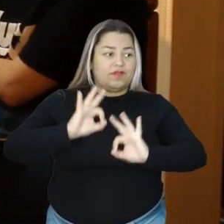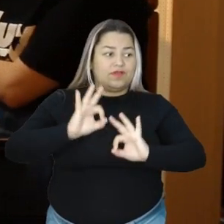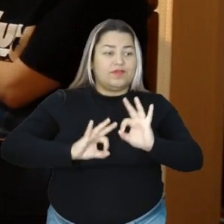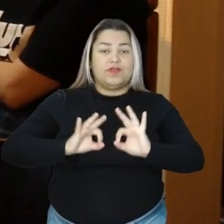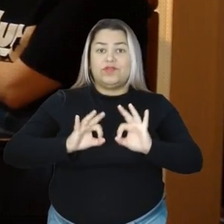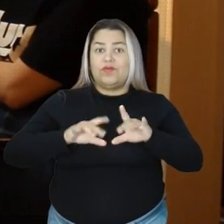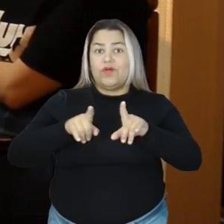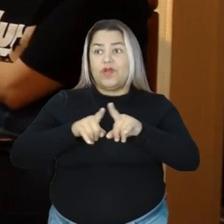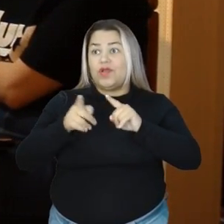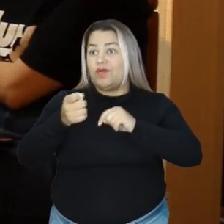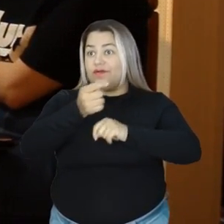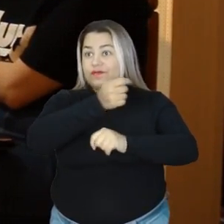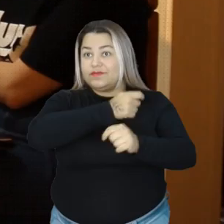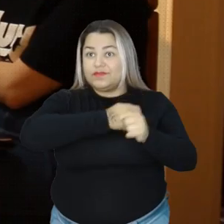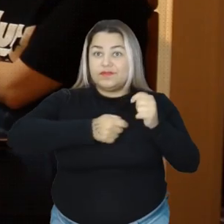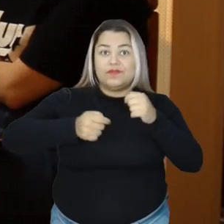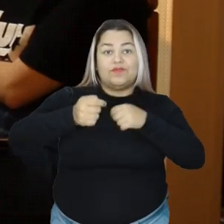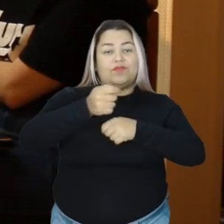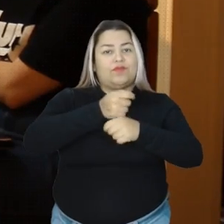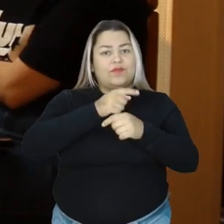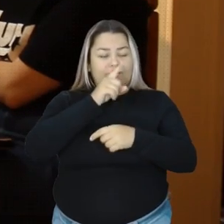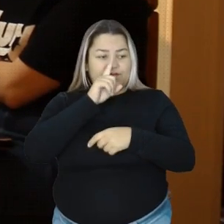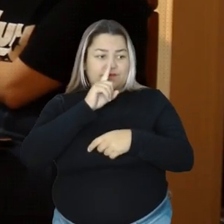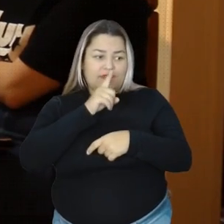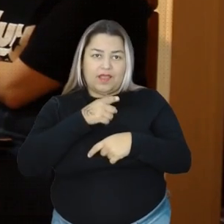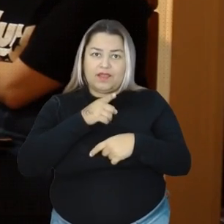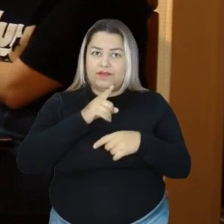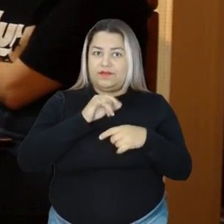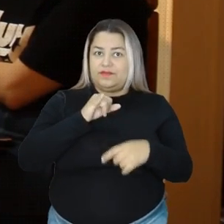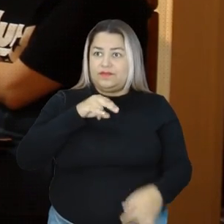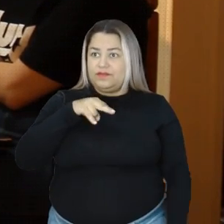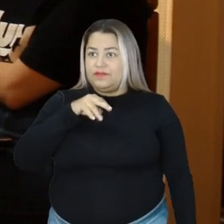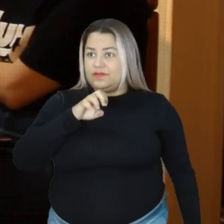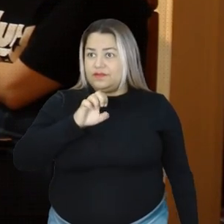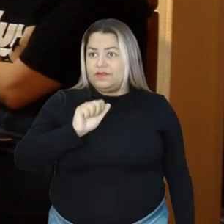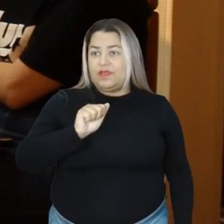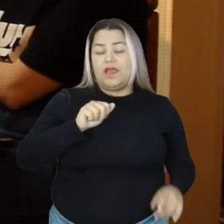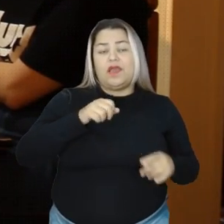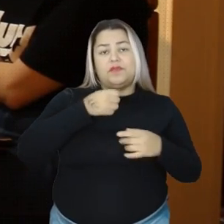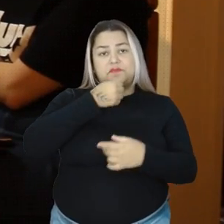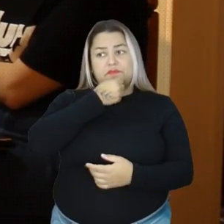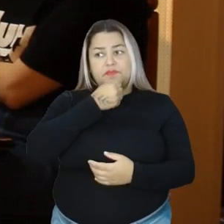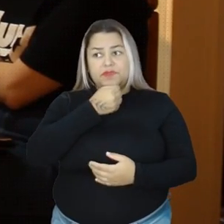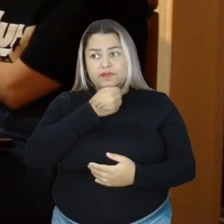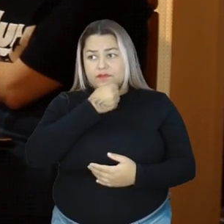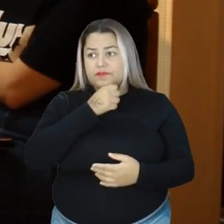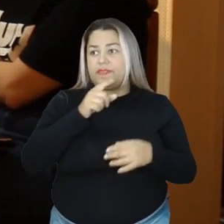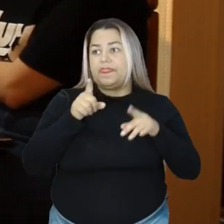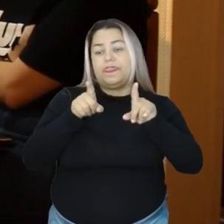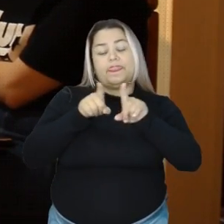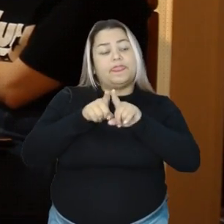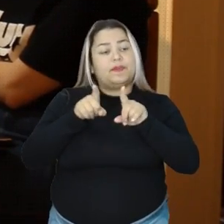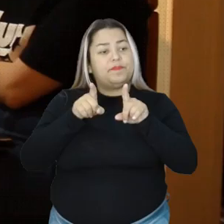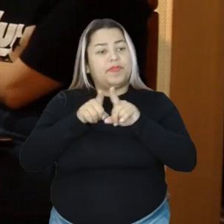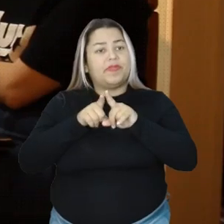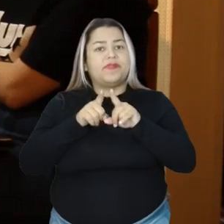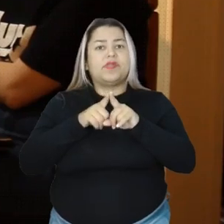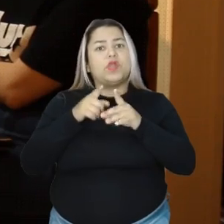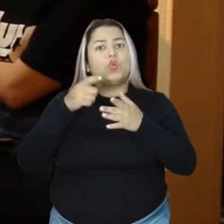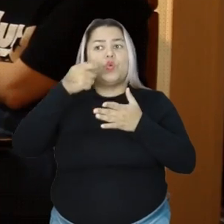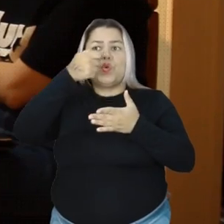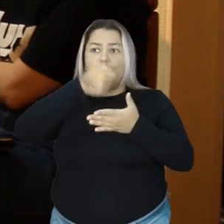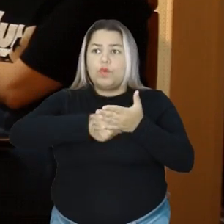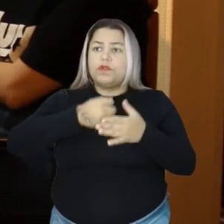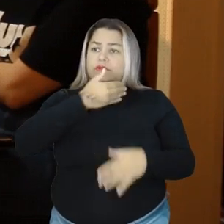econômico mandando e desmandando, né, e a imprensa, né, em cima, cobrando